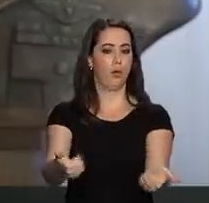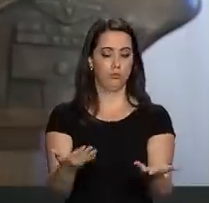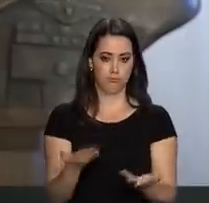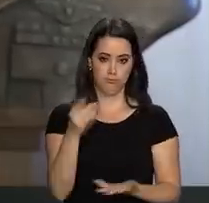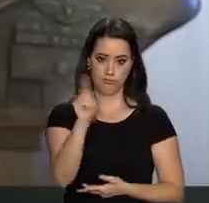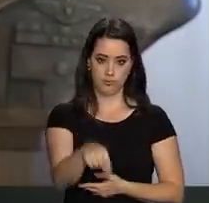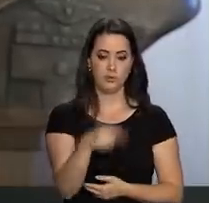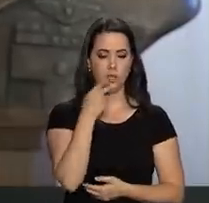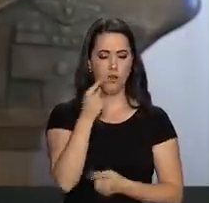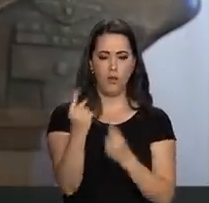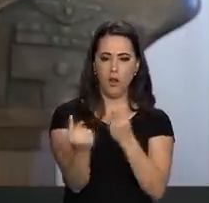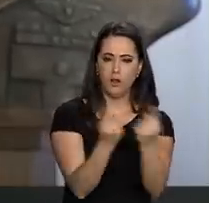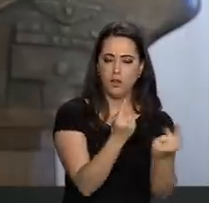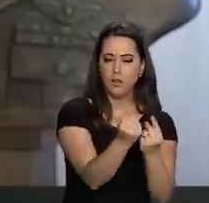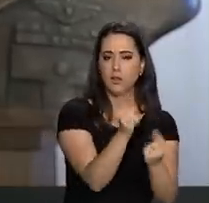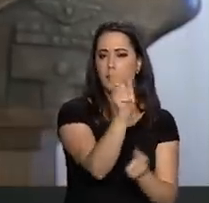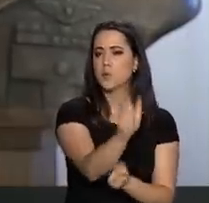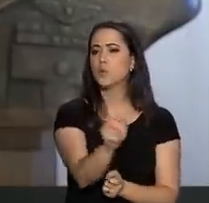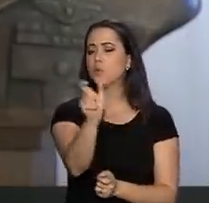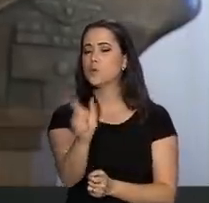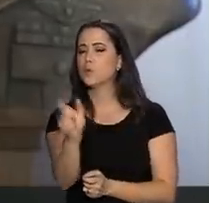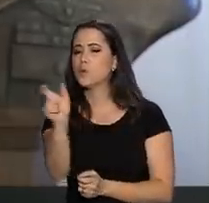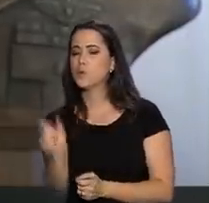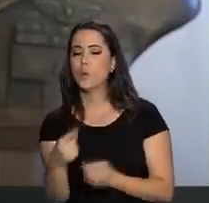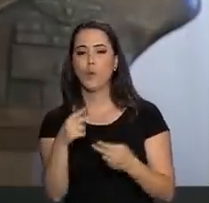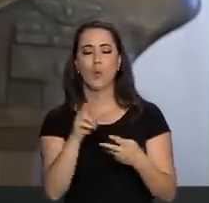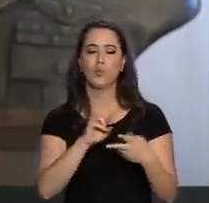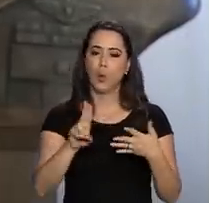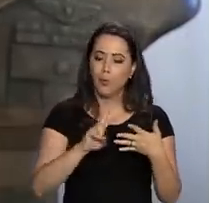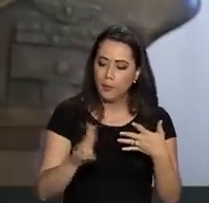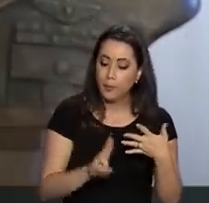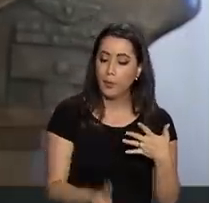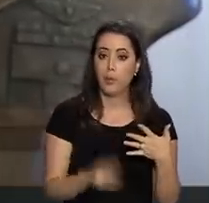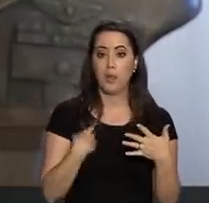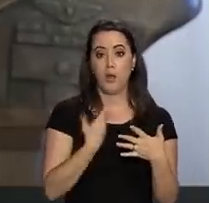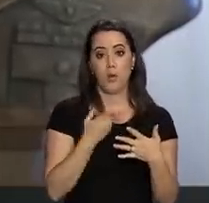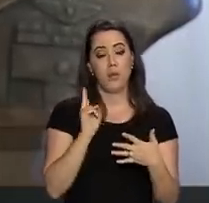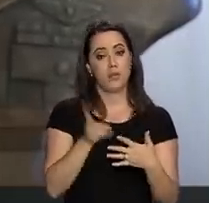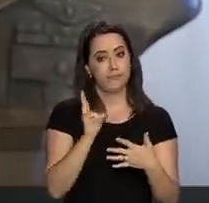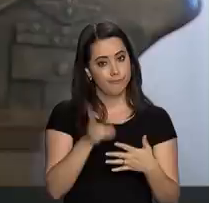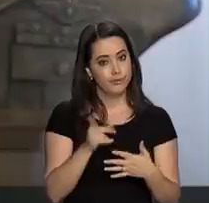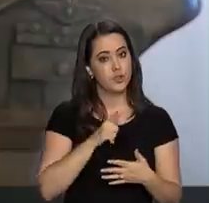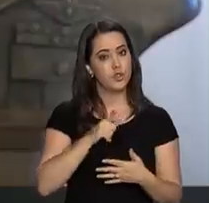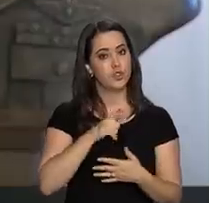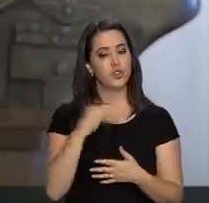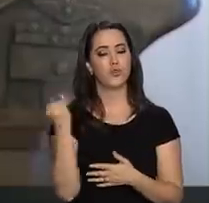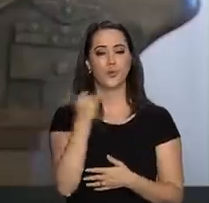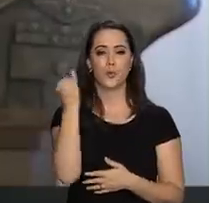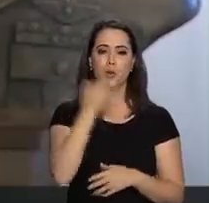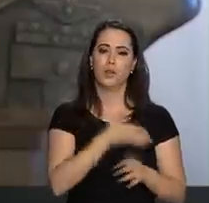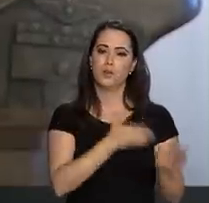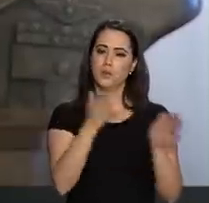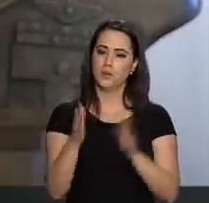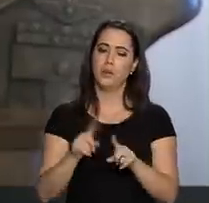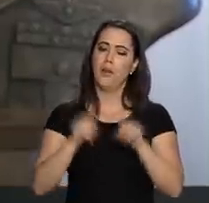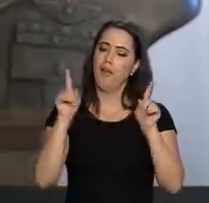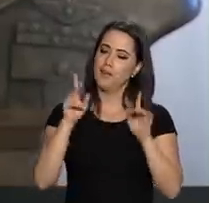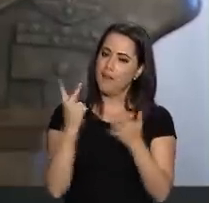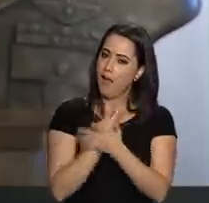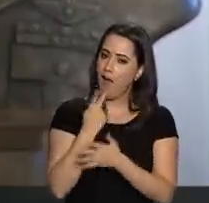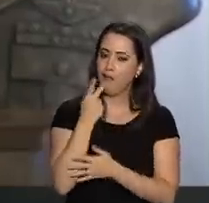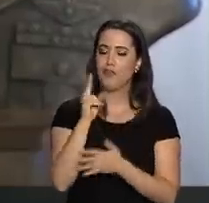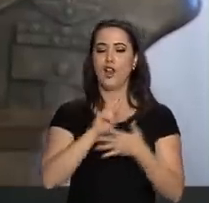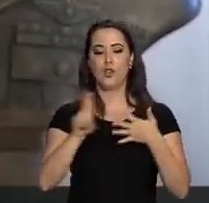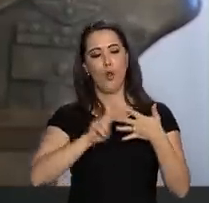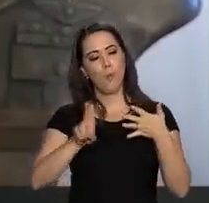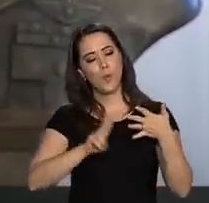Gostaria de citar cada um dos presentes com quem compartilhei momentos caros e inesquecíveis, mas não seria prudente. Teria